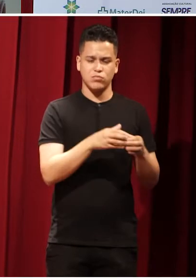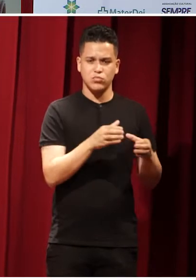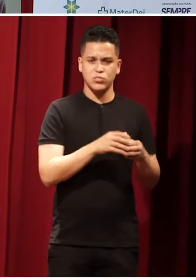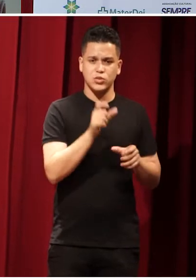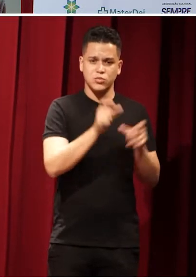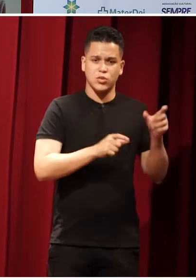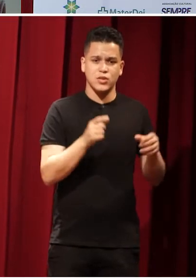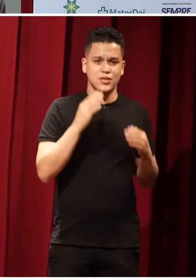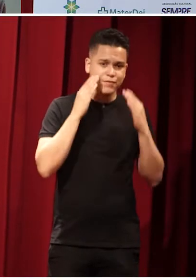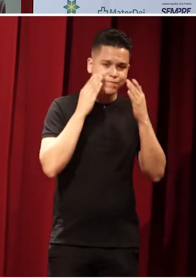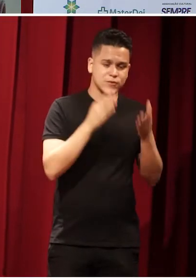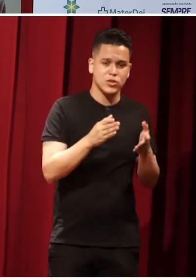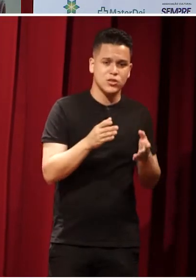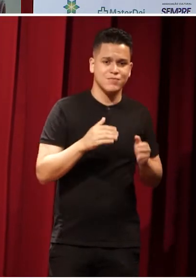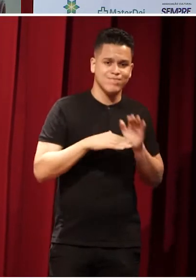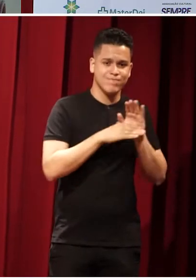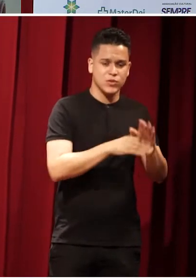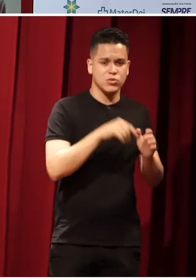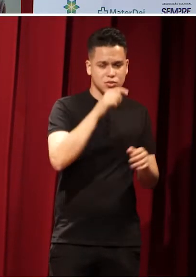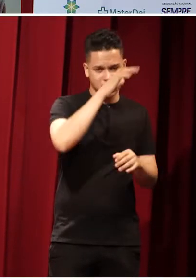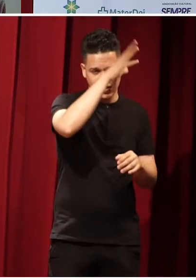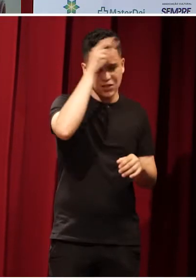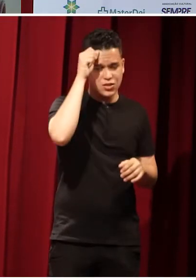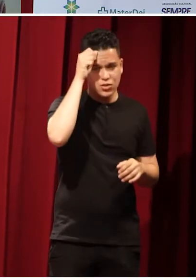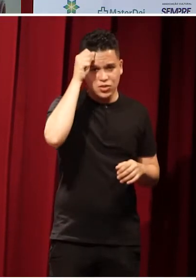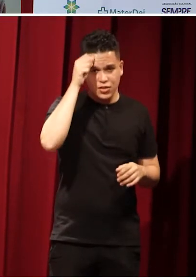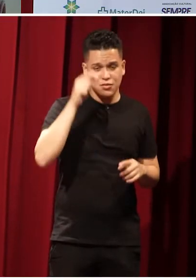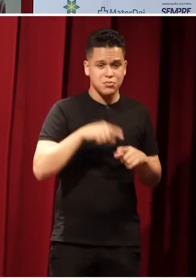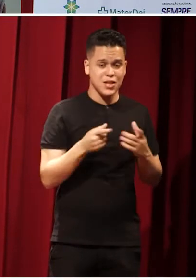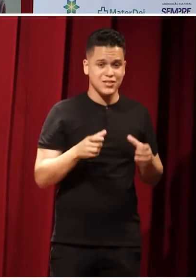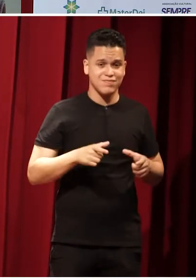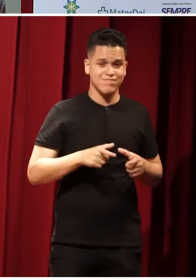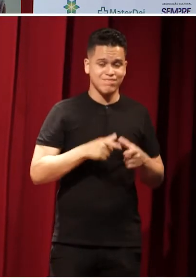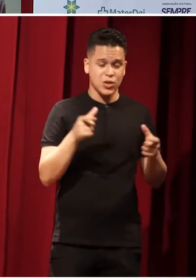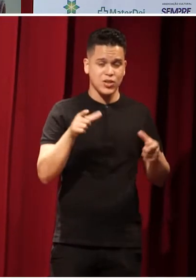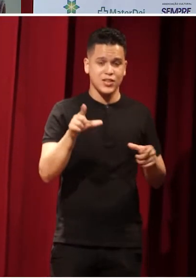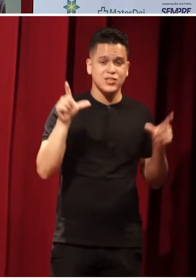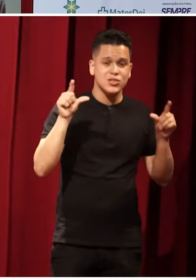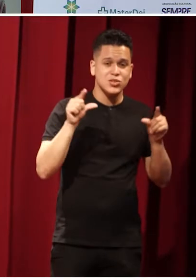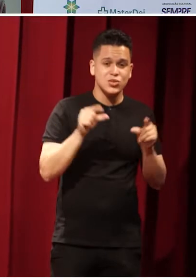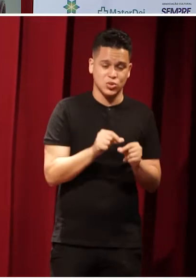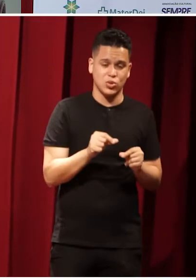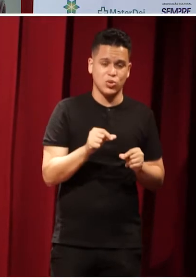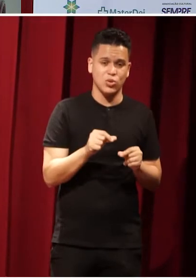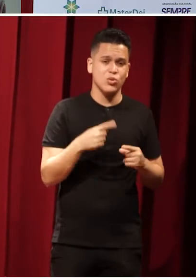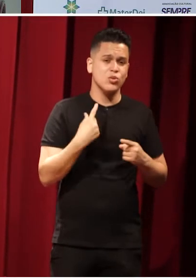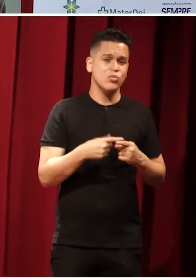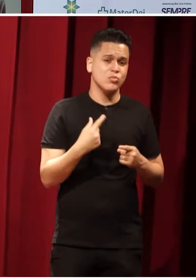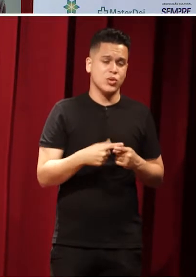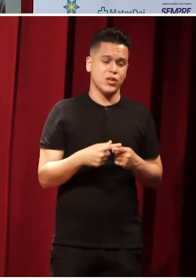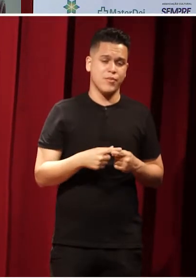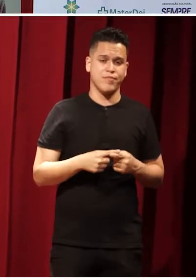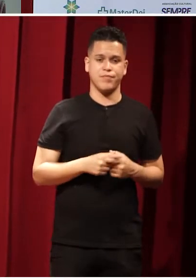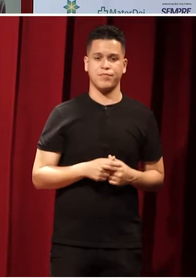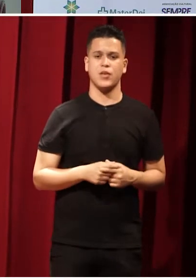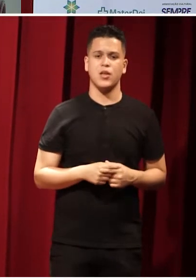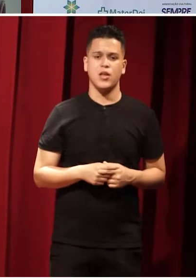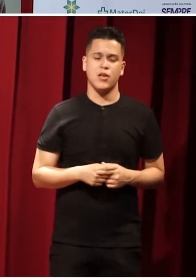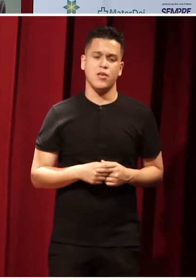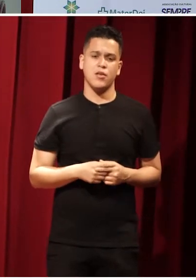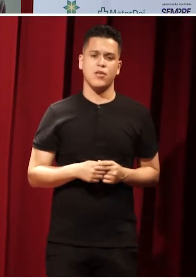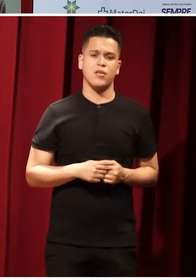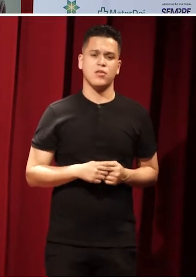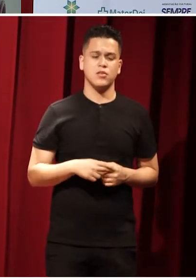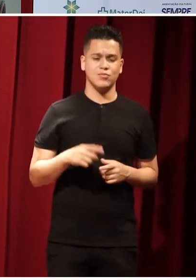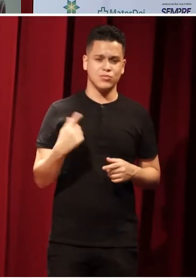da floresta em pé, essa capacidade é muito baixa, porque toda a sinalização governamental, isso